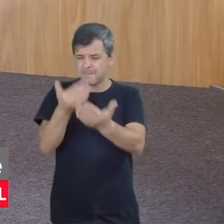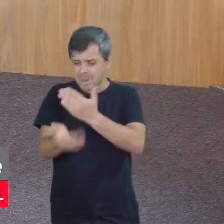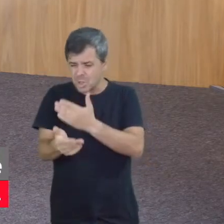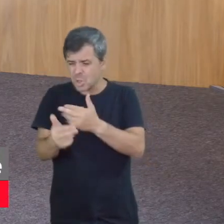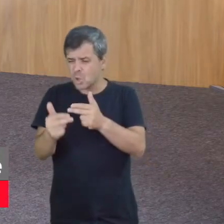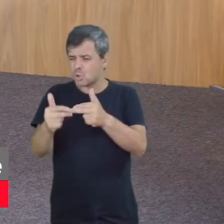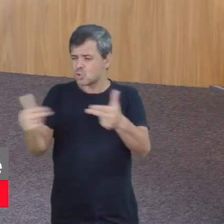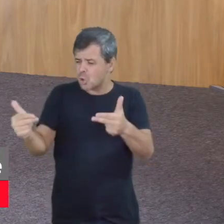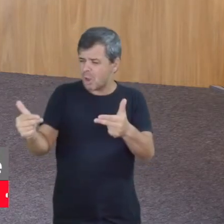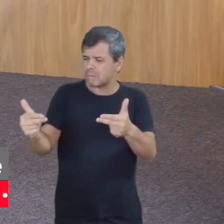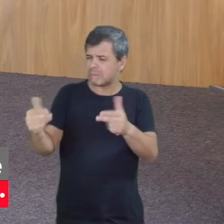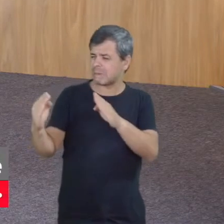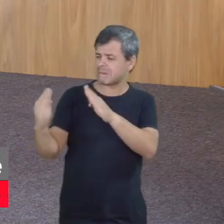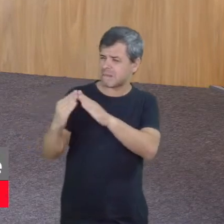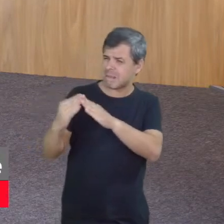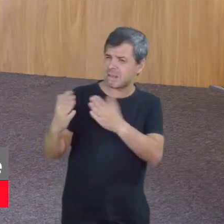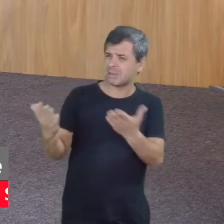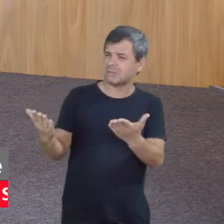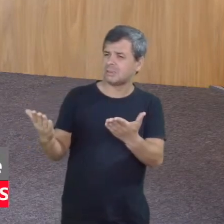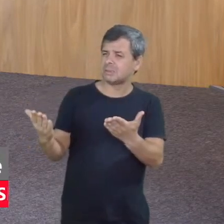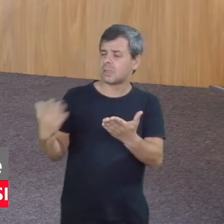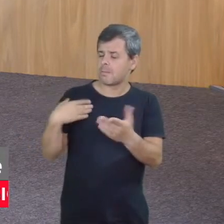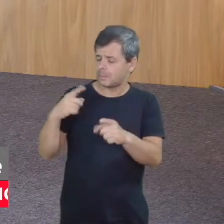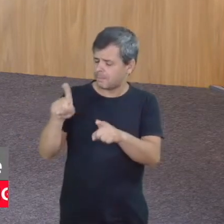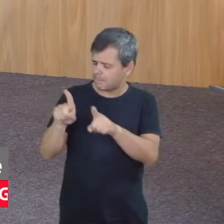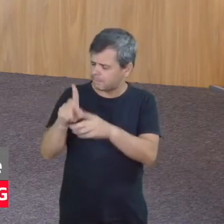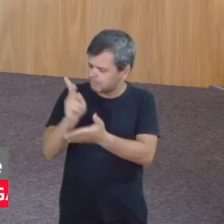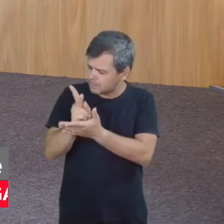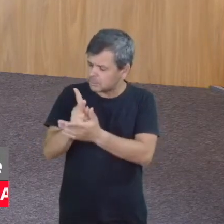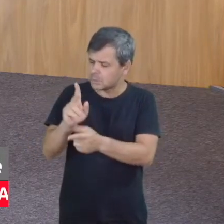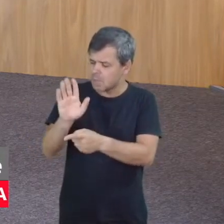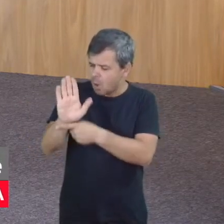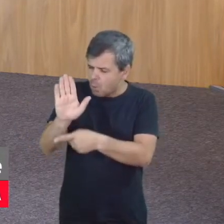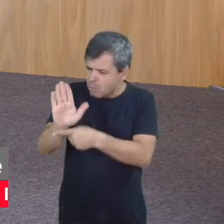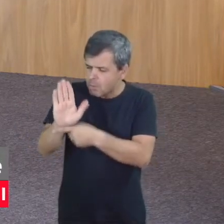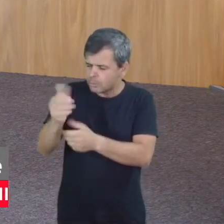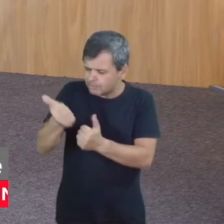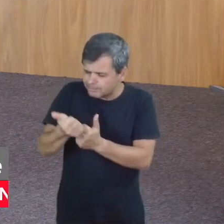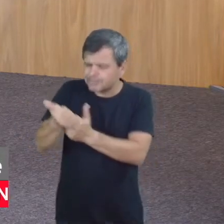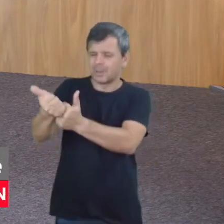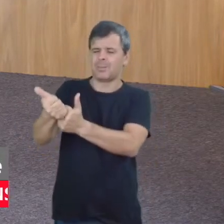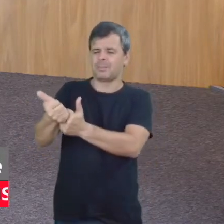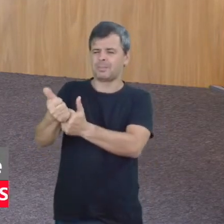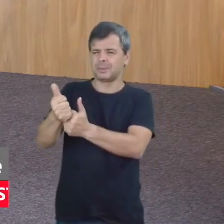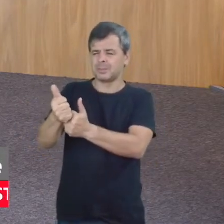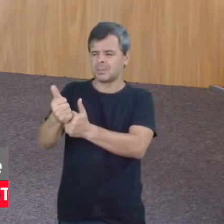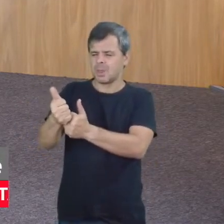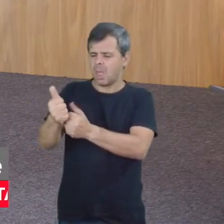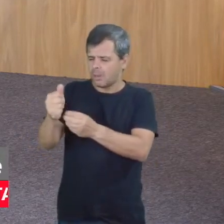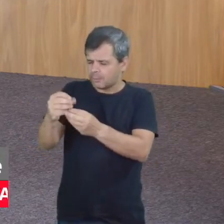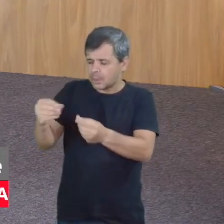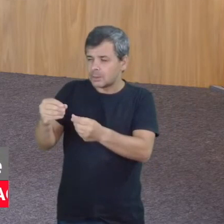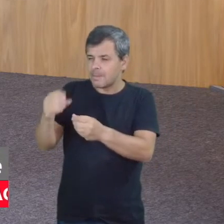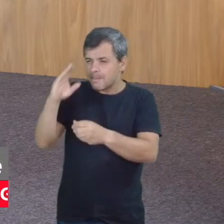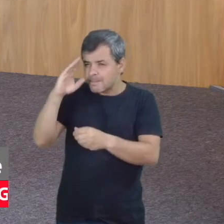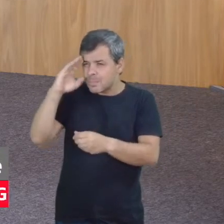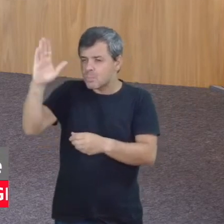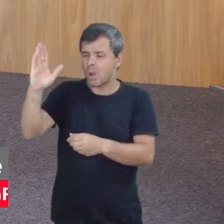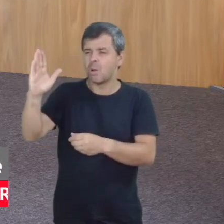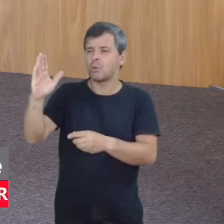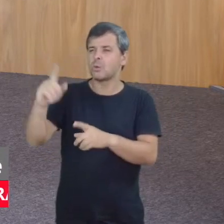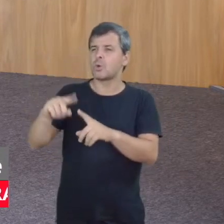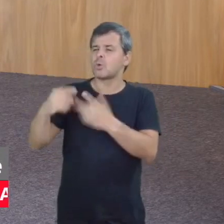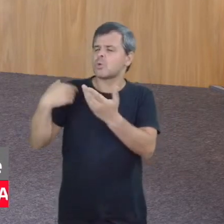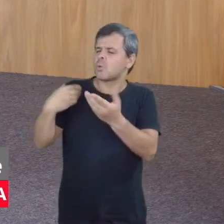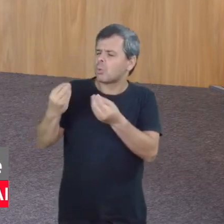produção, suas casas, mas mesmo assim a solidariedade continua sendo o ingrediente principal, né, desse movimento. Eu queria que você falasse um pouquinho